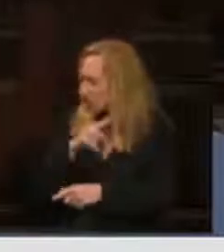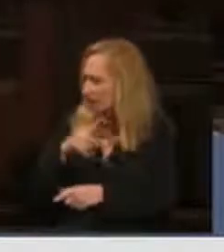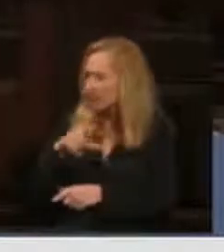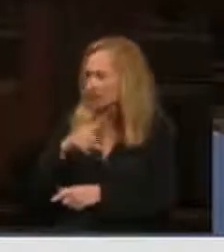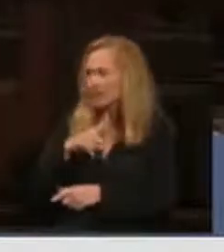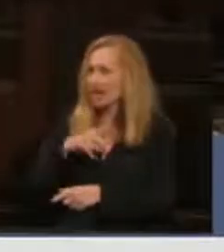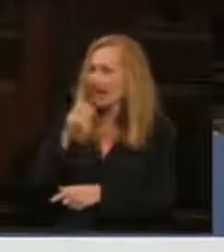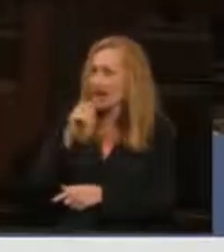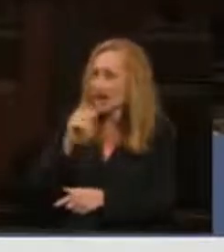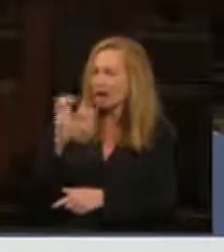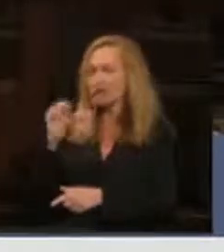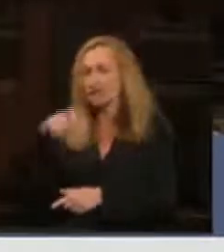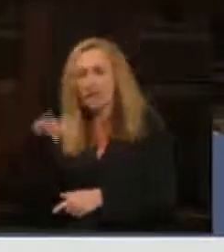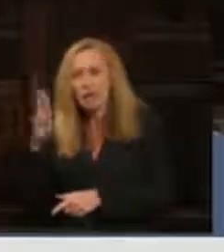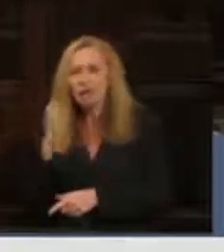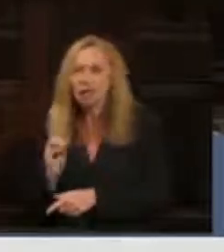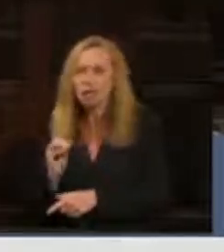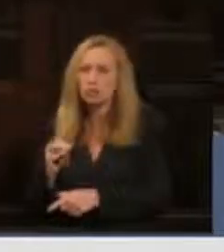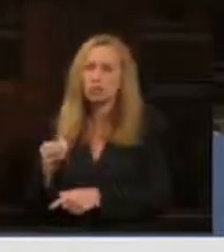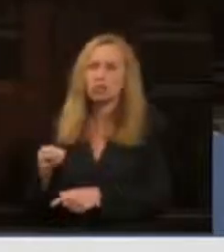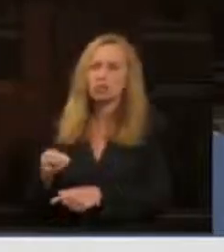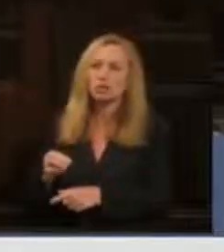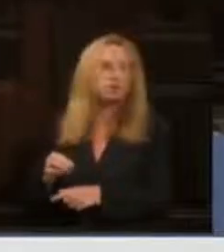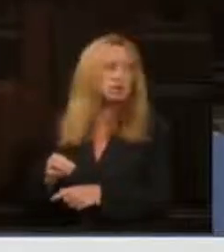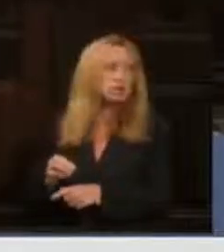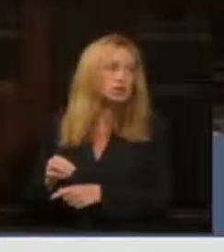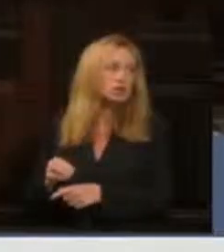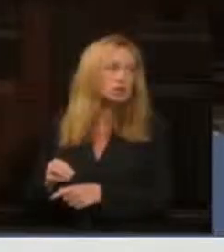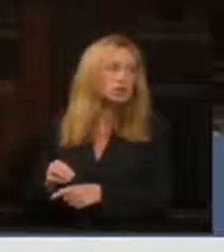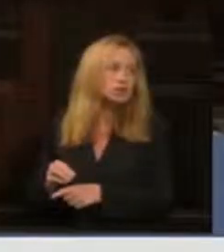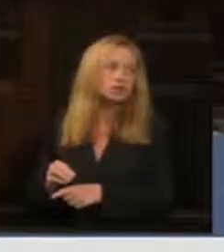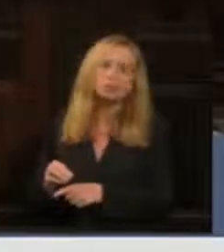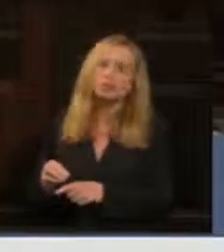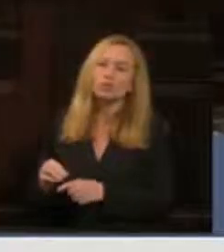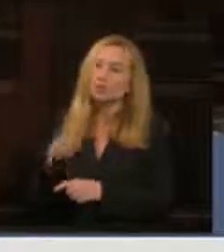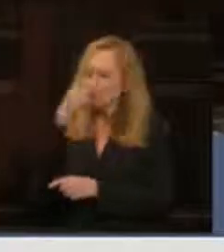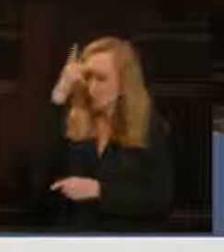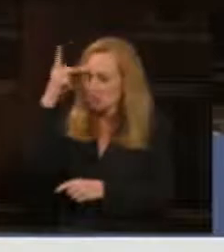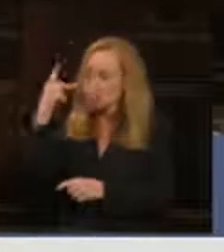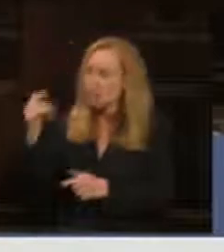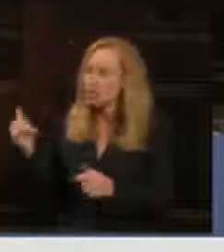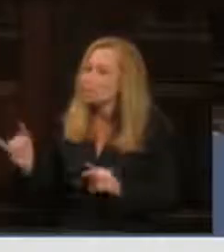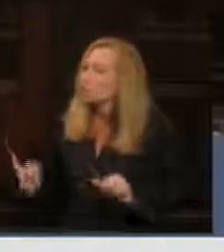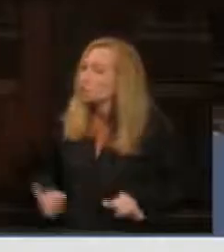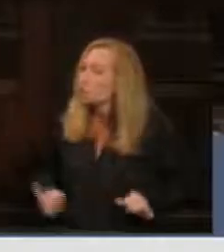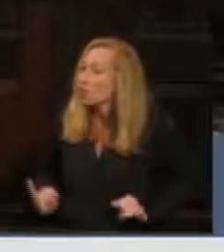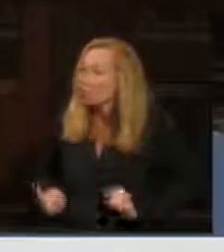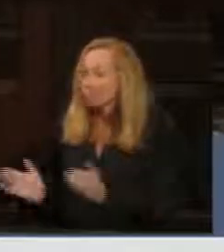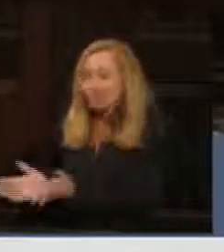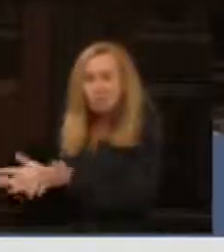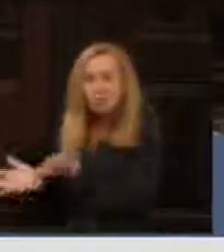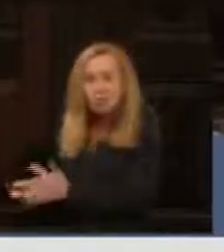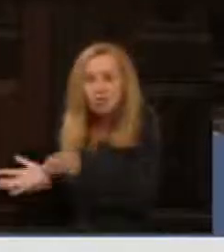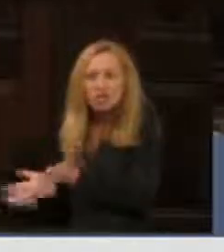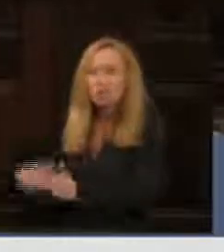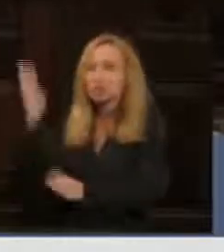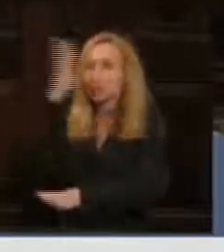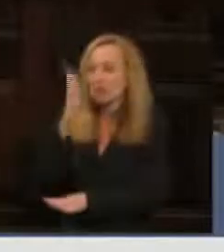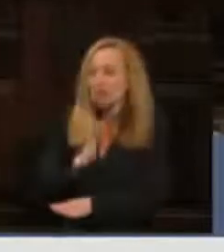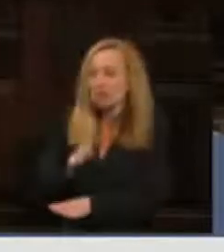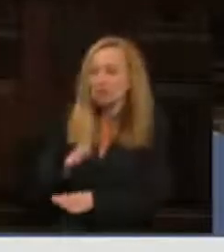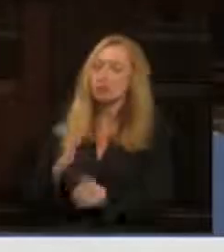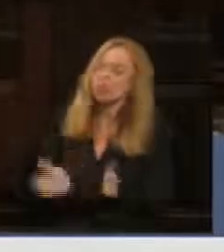saneamento, são os territórios marcados pela pobreza. E no Brasil, a